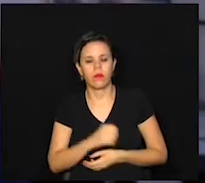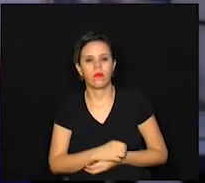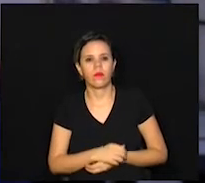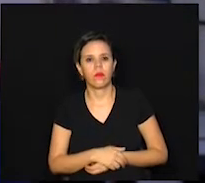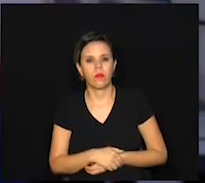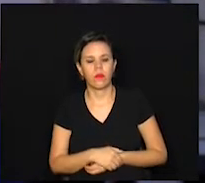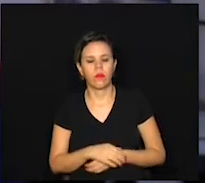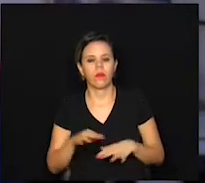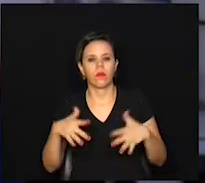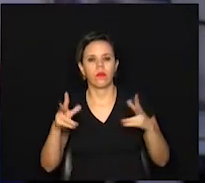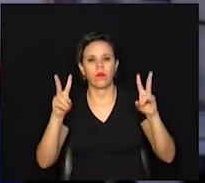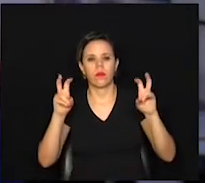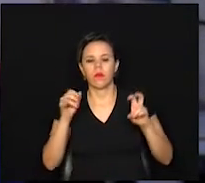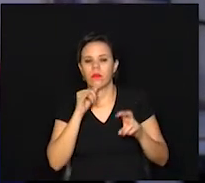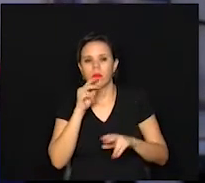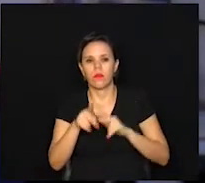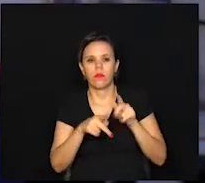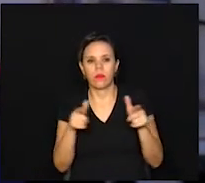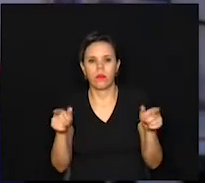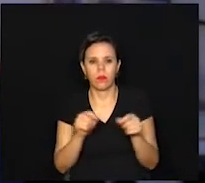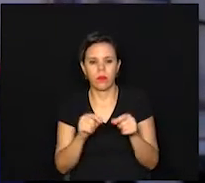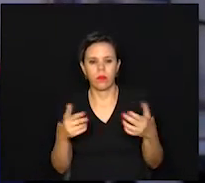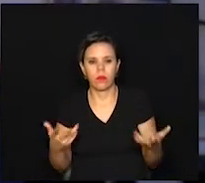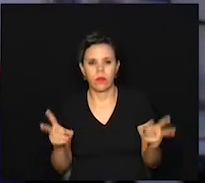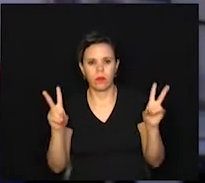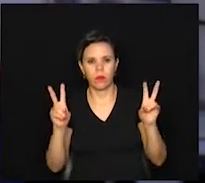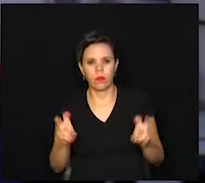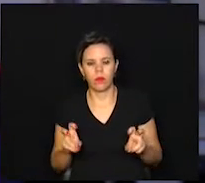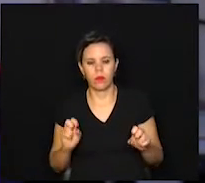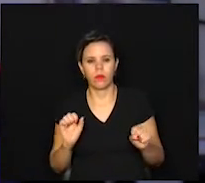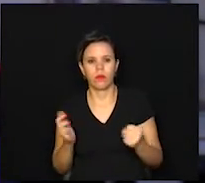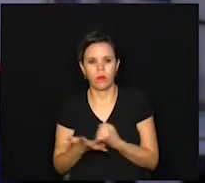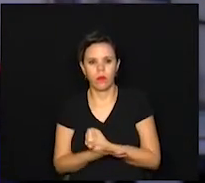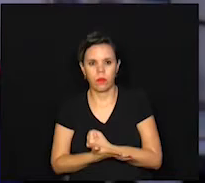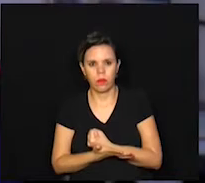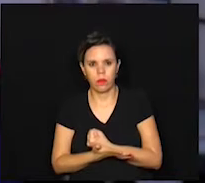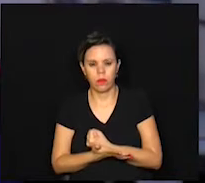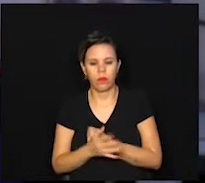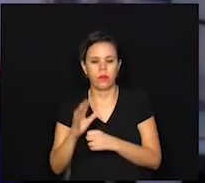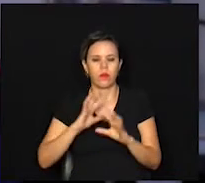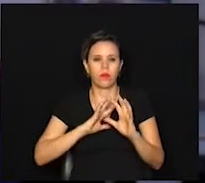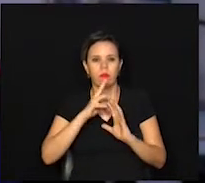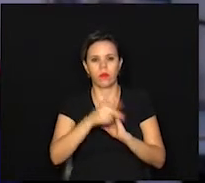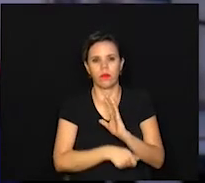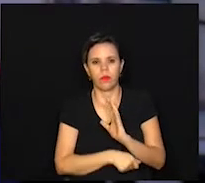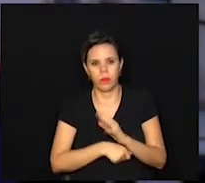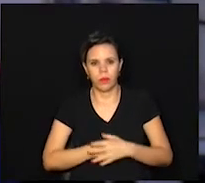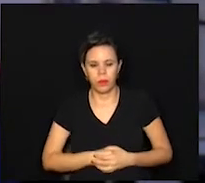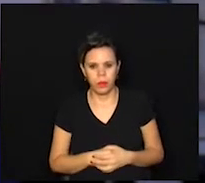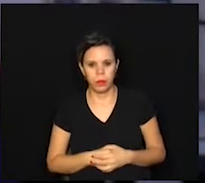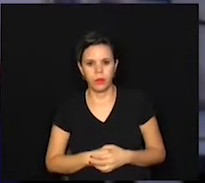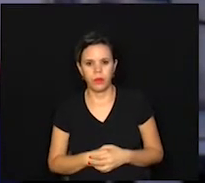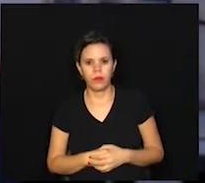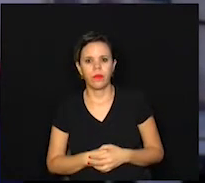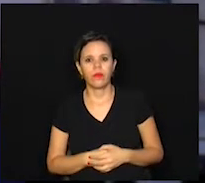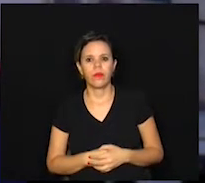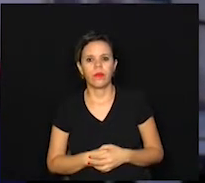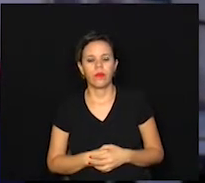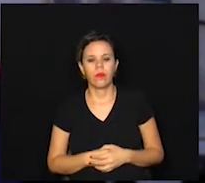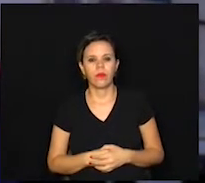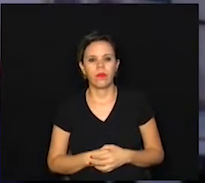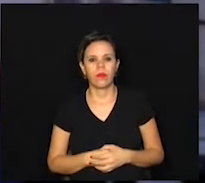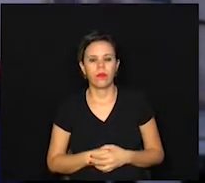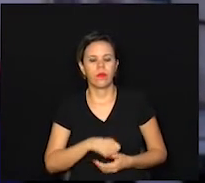Qual é a relação que o povo faz sobre a pandemia e o meio ambiente? Sabe? Esse